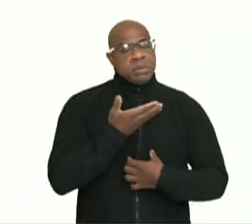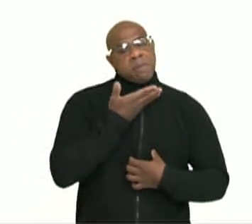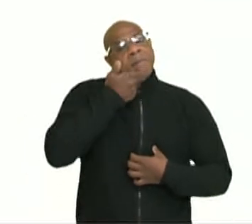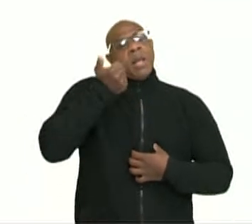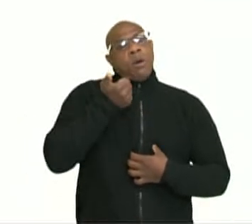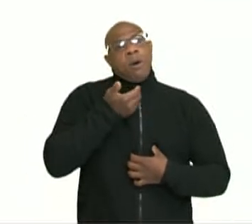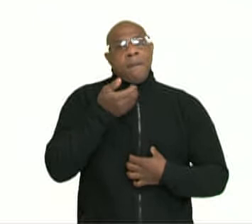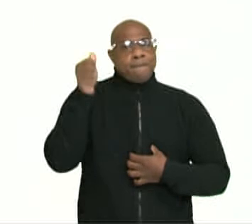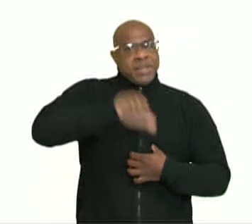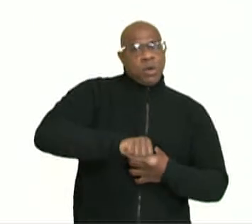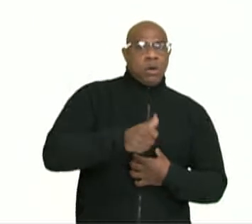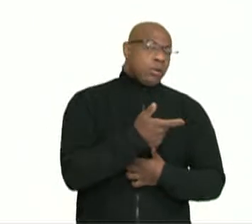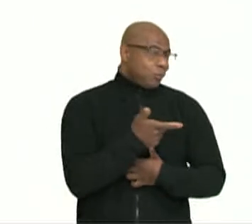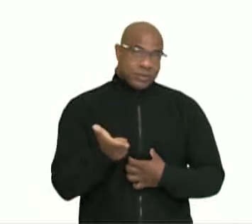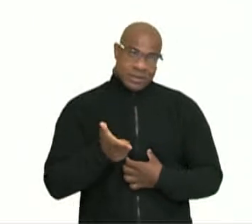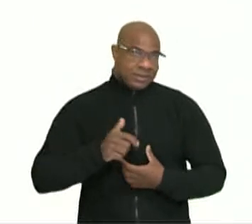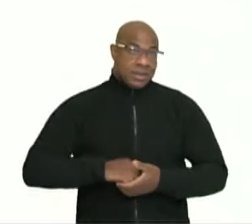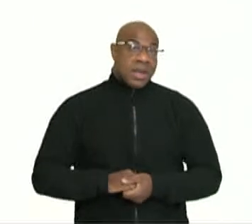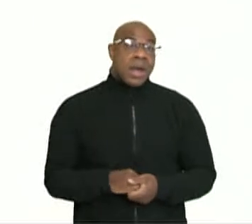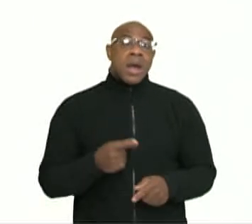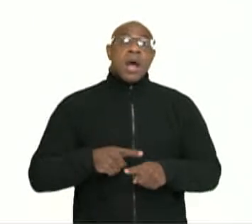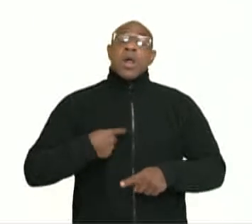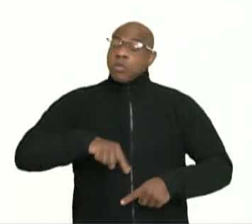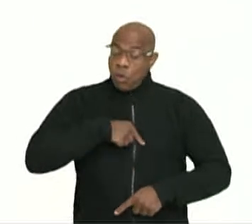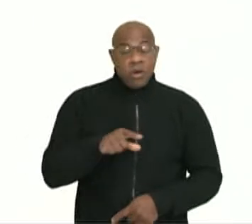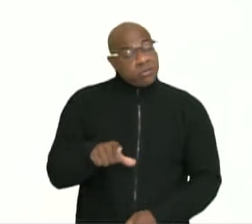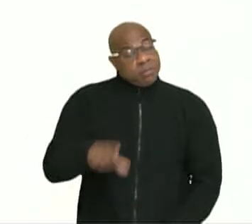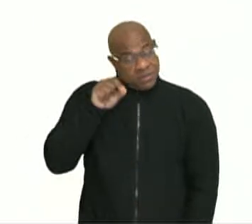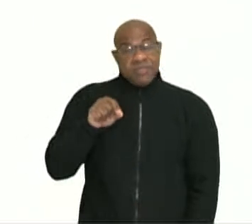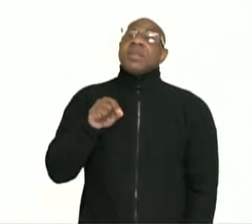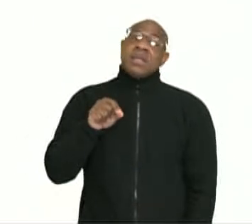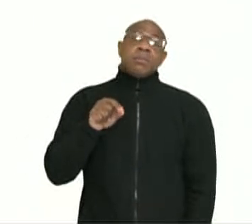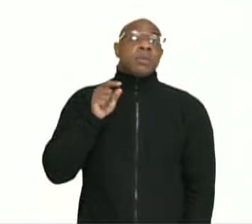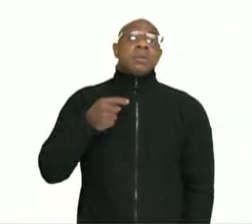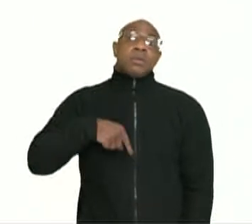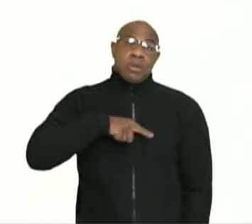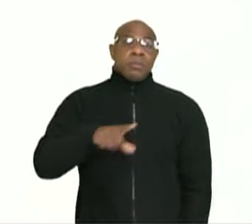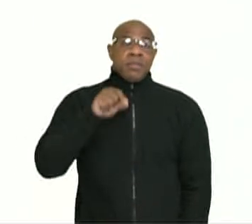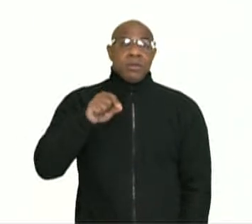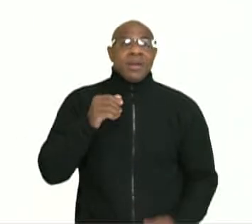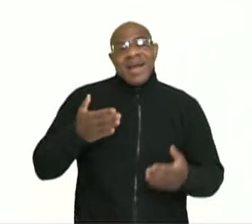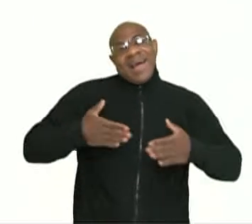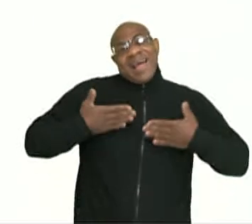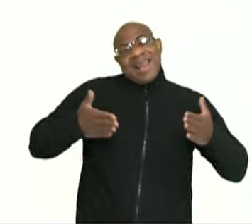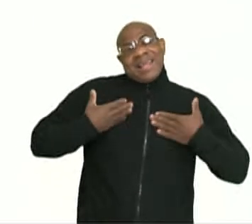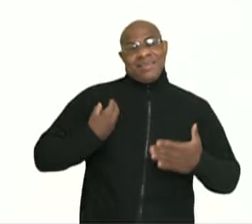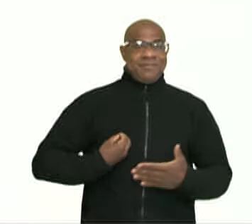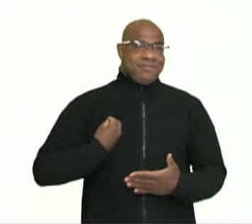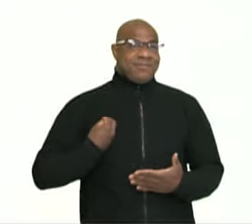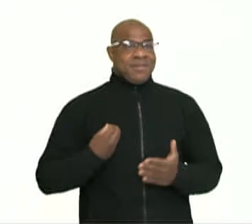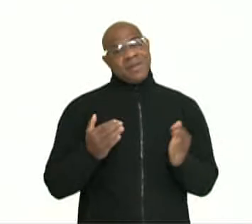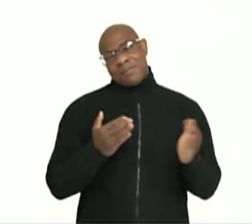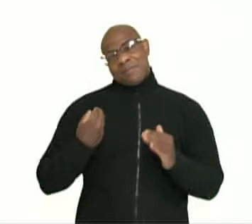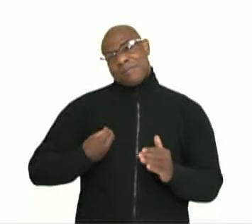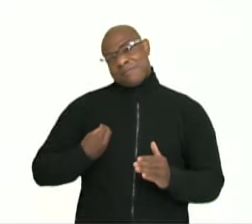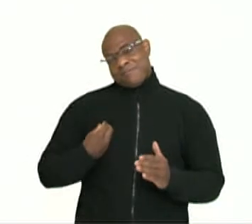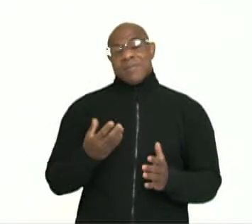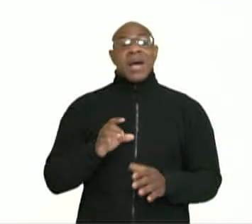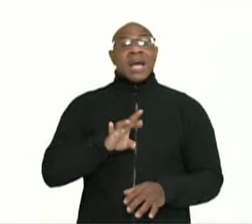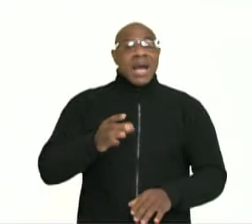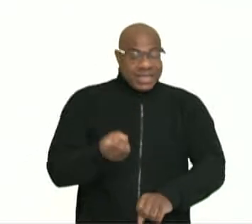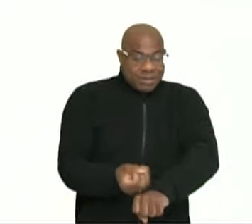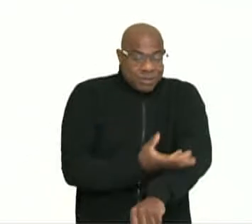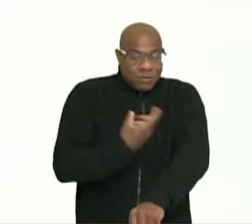lá. Apesar de preferirmos com certeza os momentos alegres da nossa vida, cada emoção que a